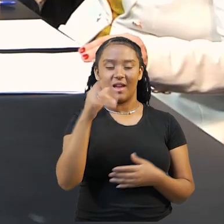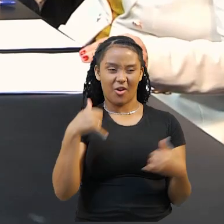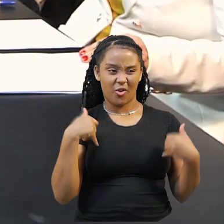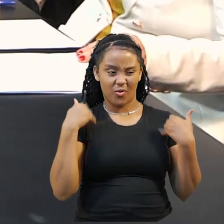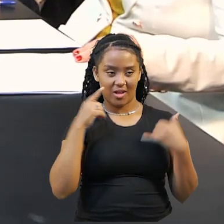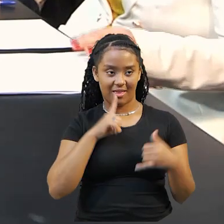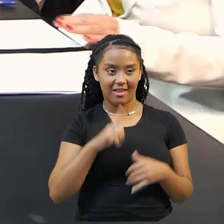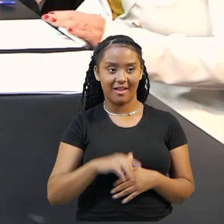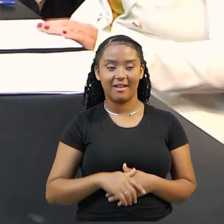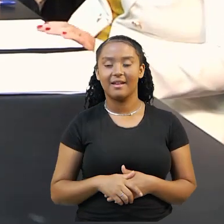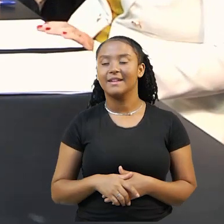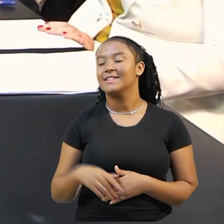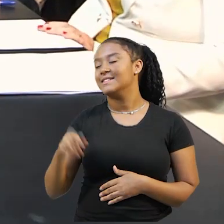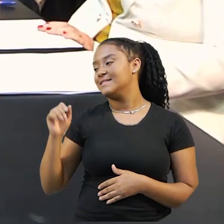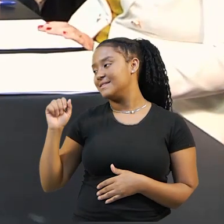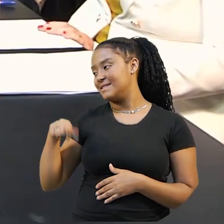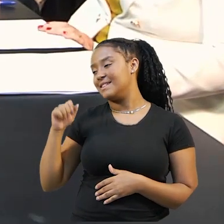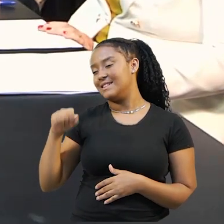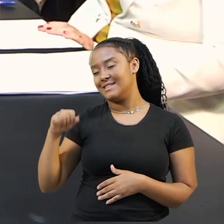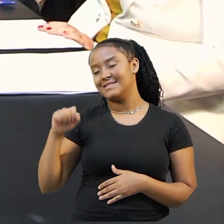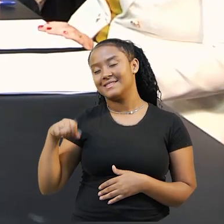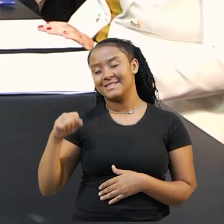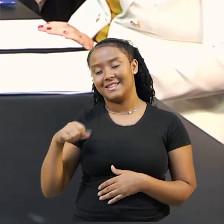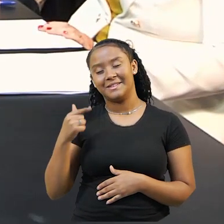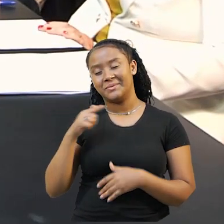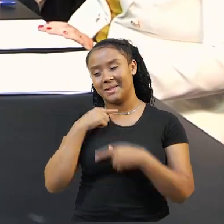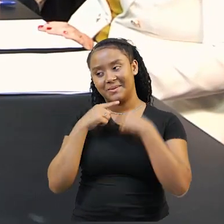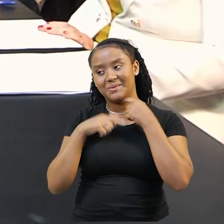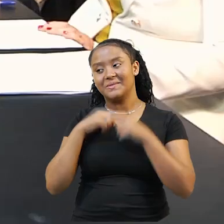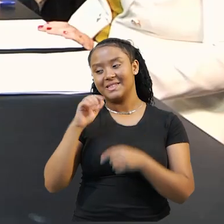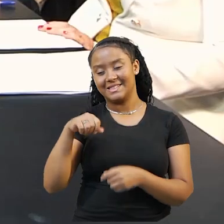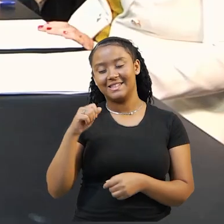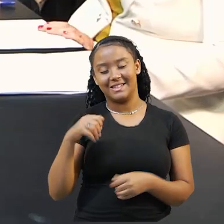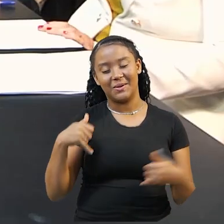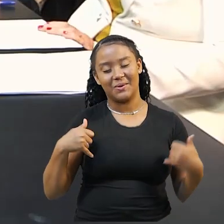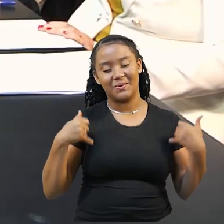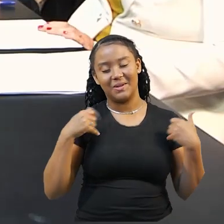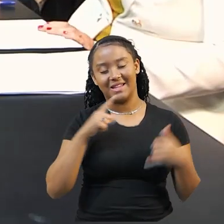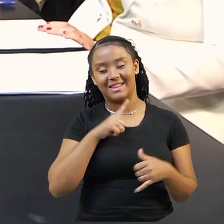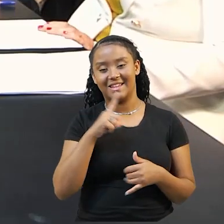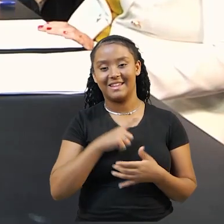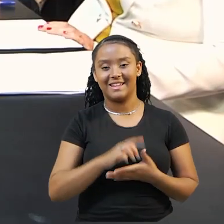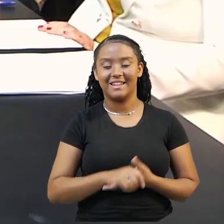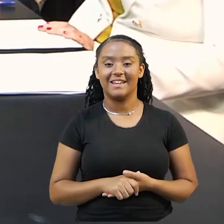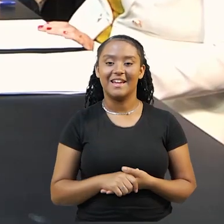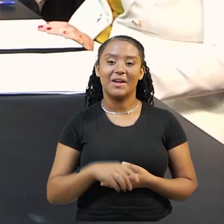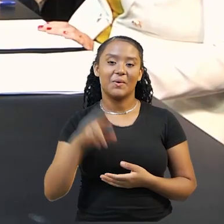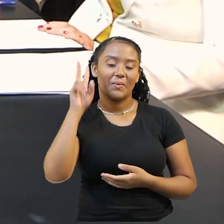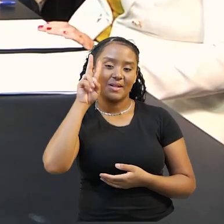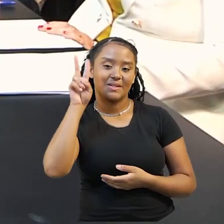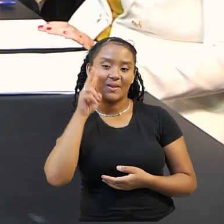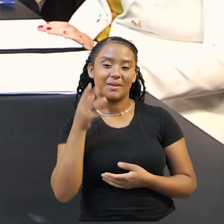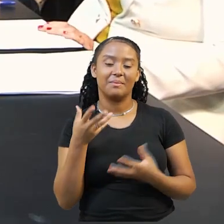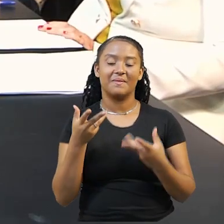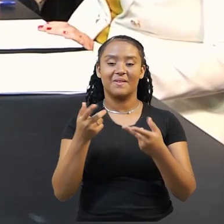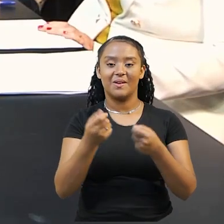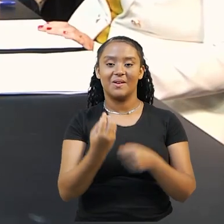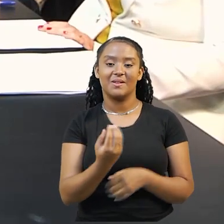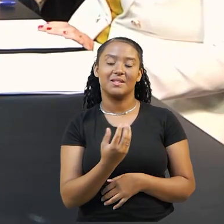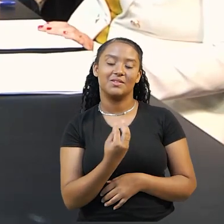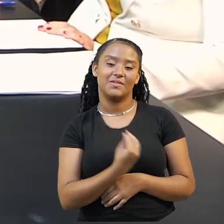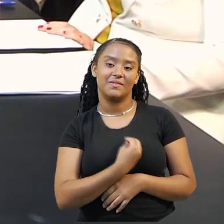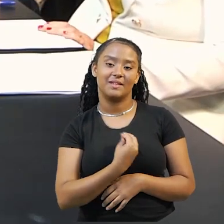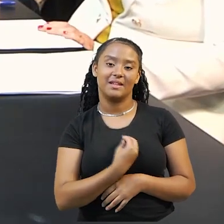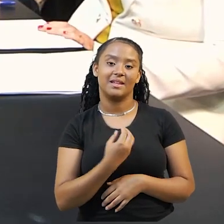não tenho dúvida. Eu acho que sim. Com certeza, né, professora? Com essa história bela de vida, né? De